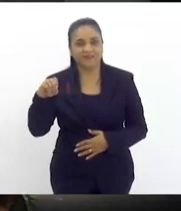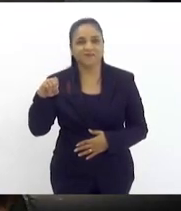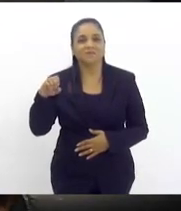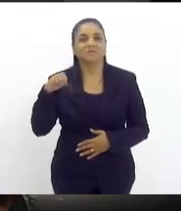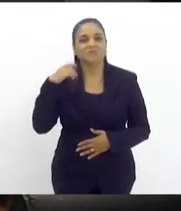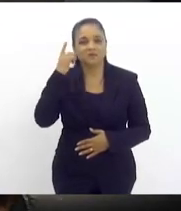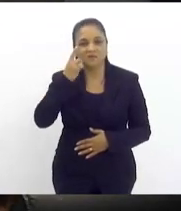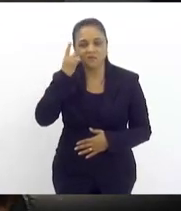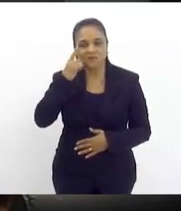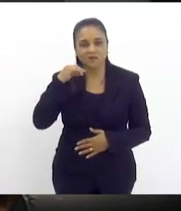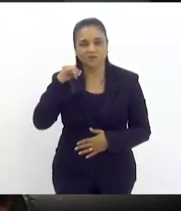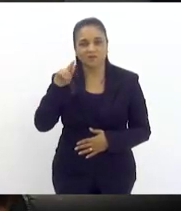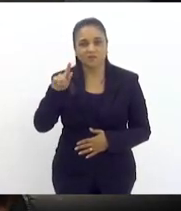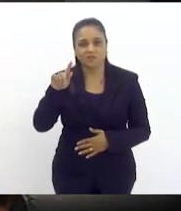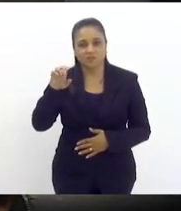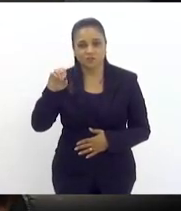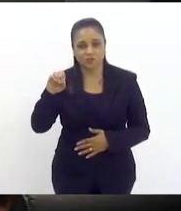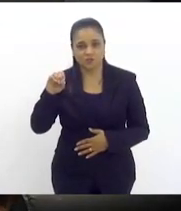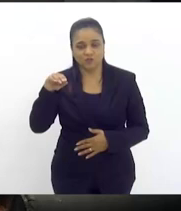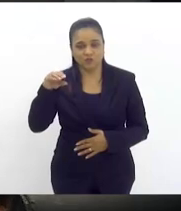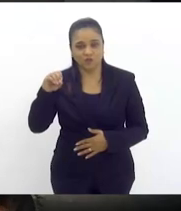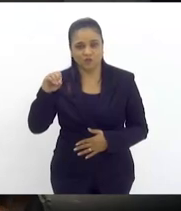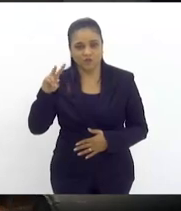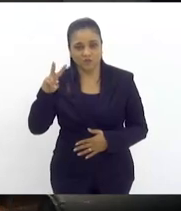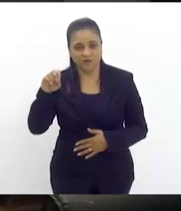Deputado Giovanni Ratinho.